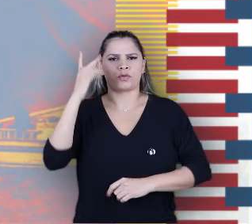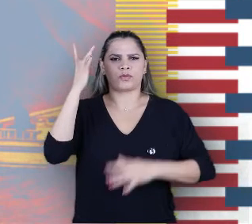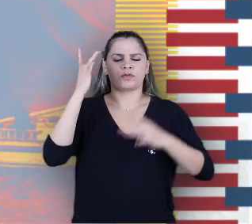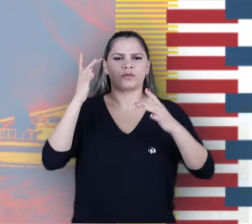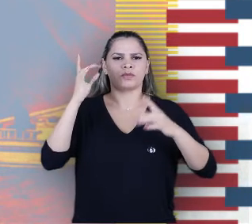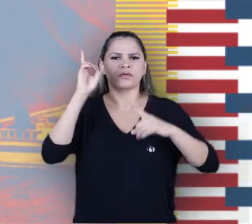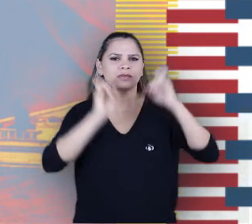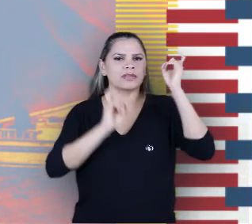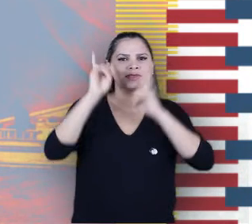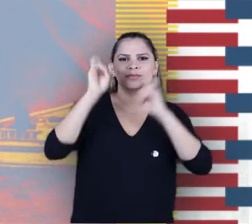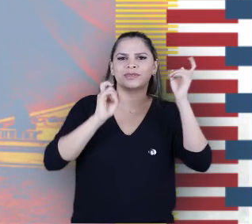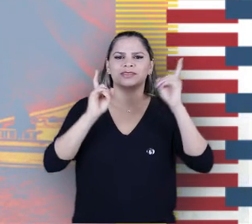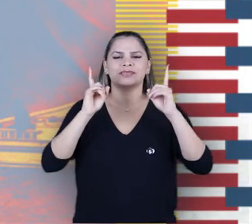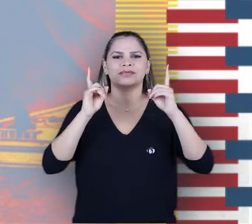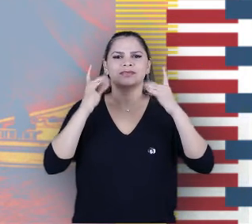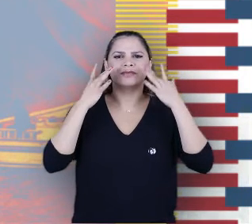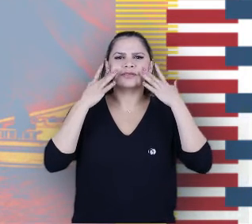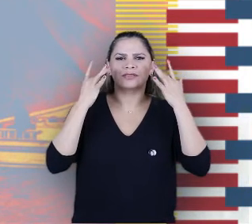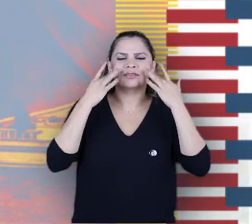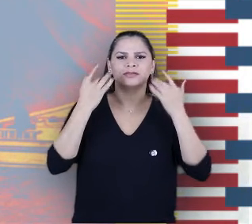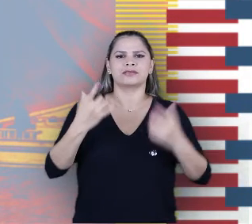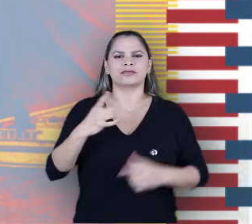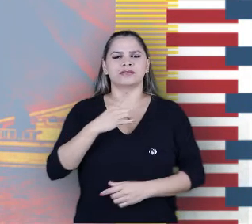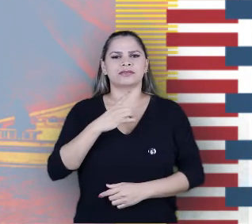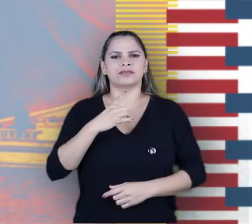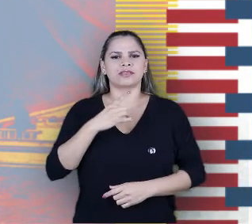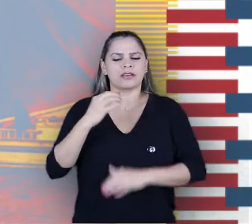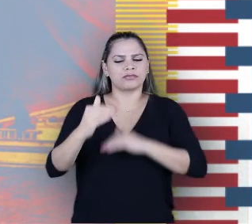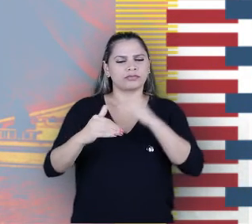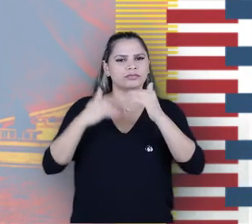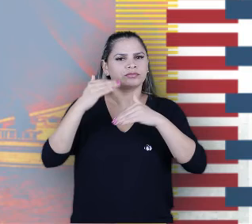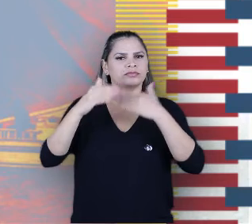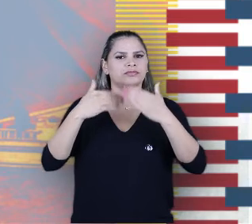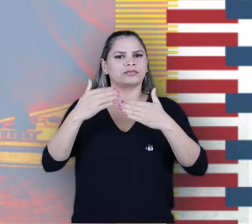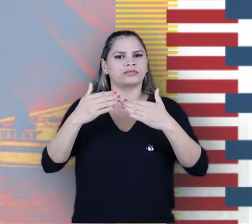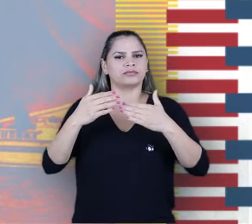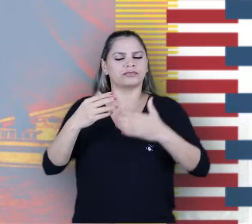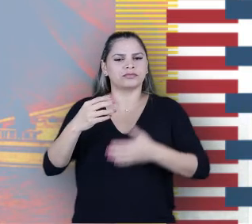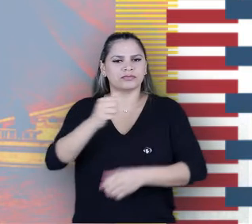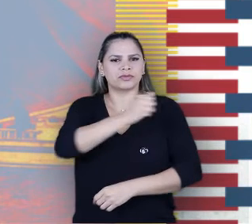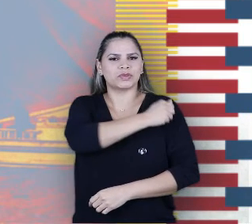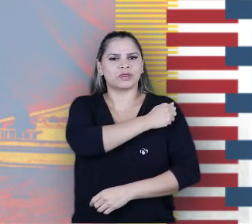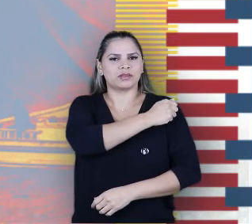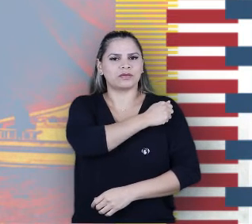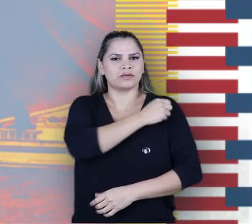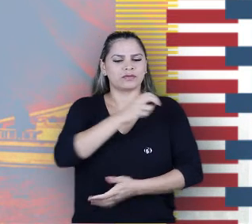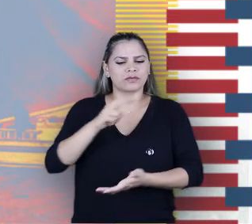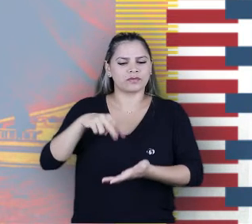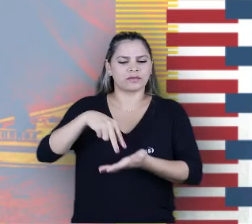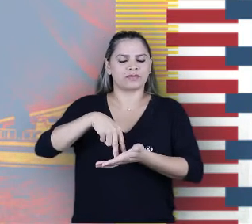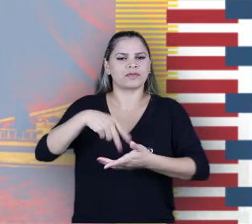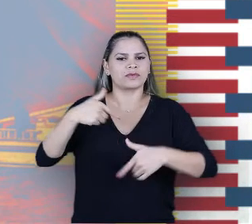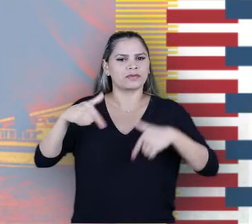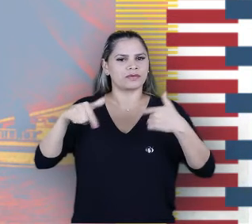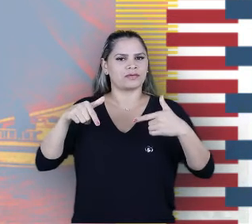possibilitar que os estudantes compreendam e reflitam sobre emancipação. Então, os conteúdos de arte, eles